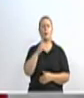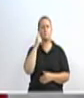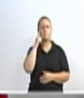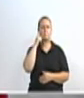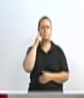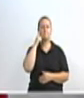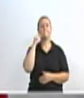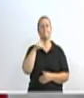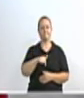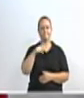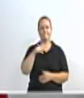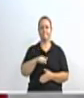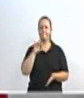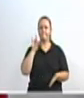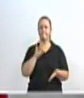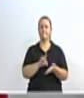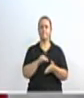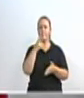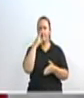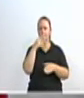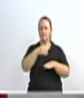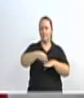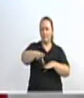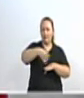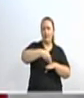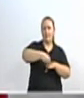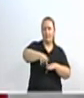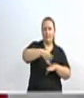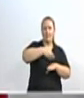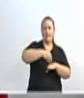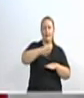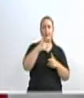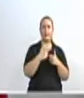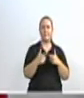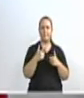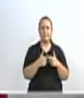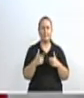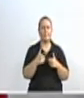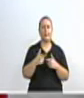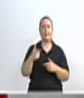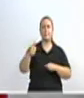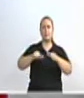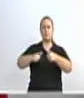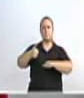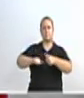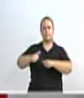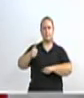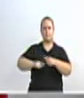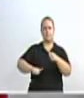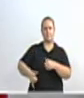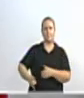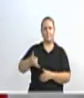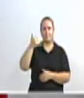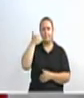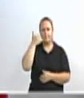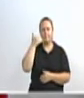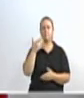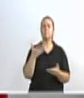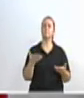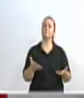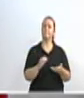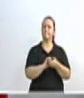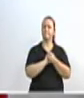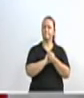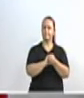gente acaba ceifando todos os grandes problemas da qualidade de sinal na cidade de Blumenau. De novo, parabenizar